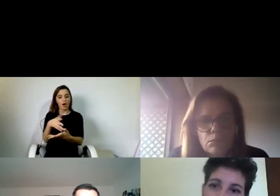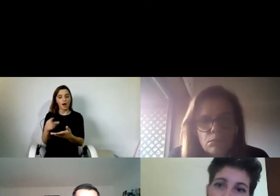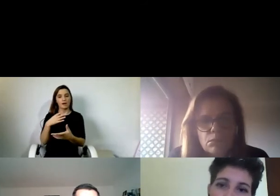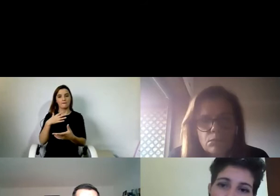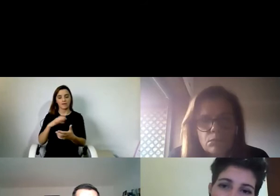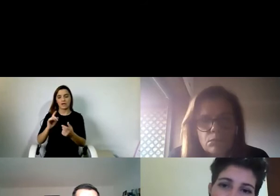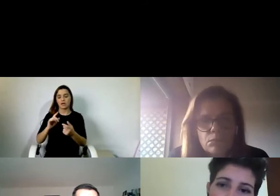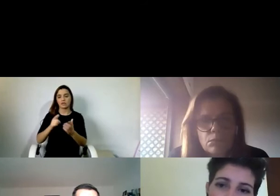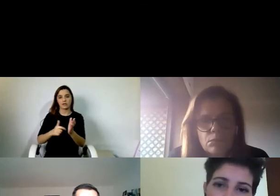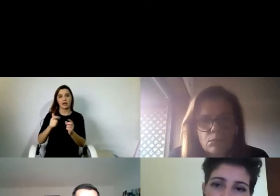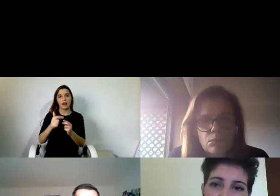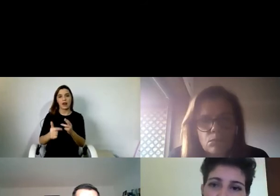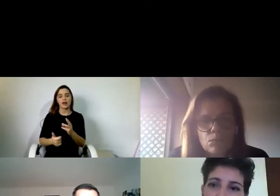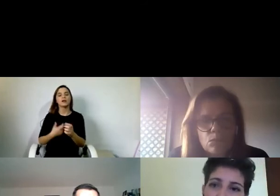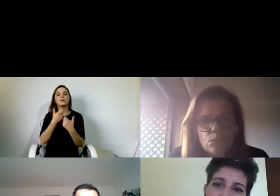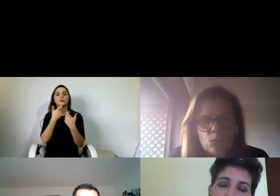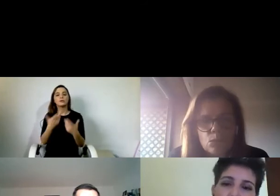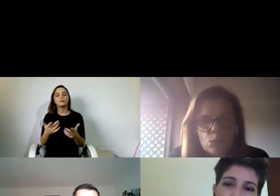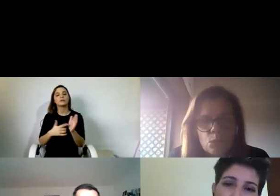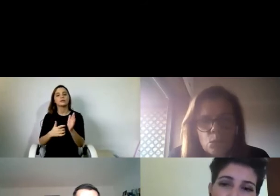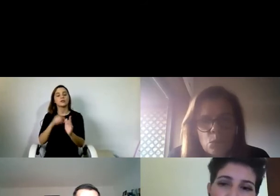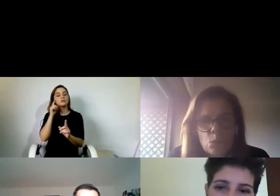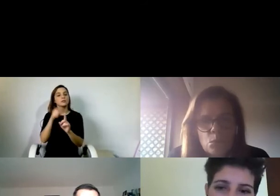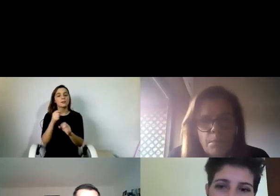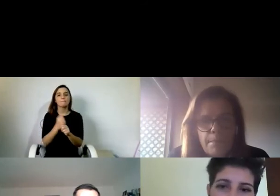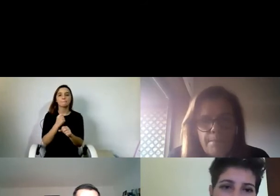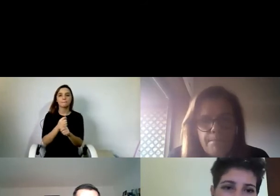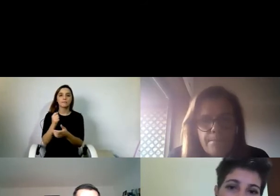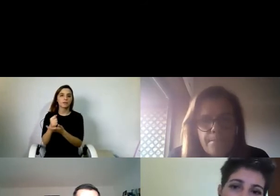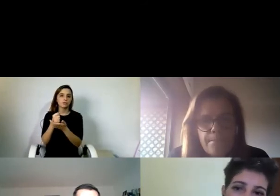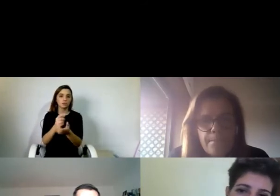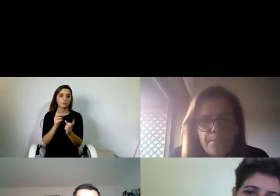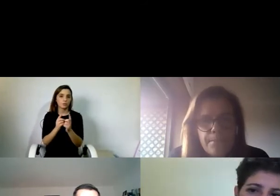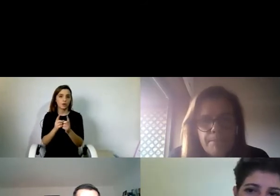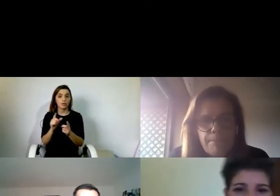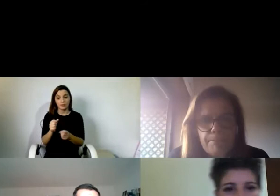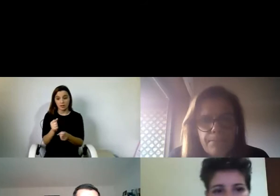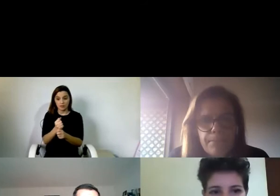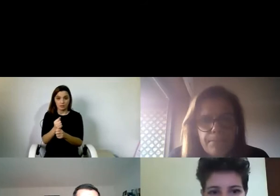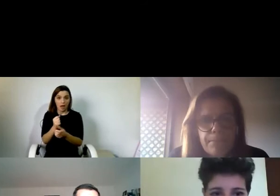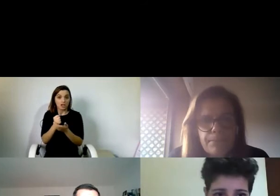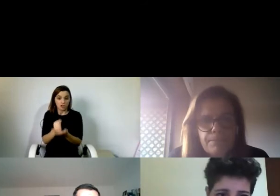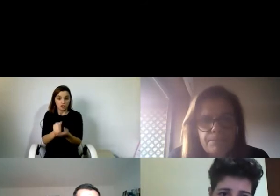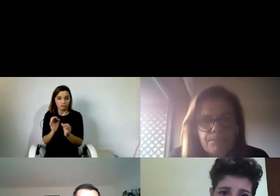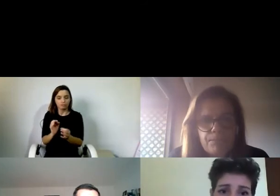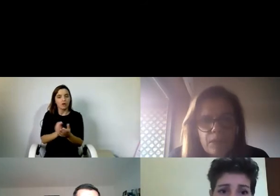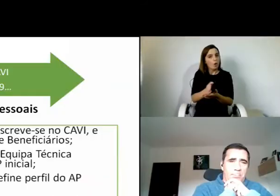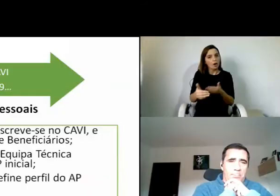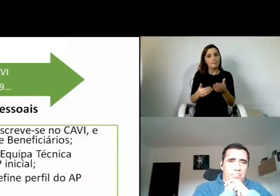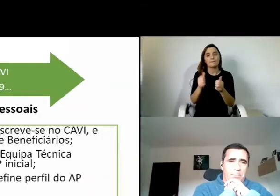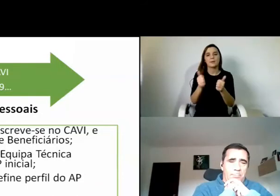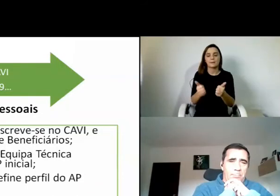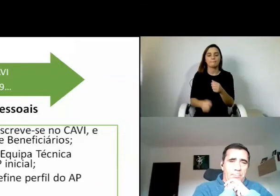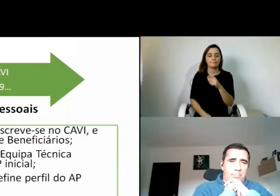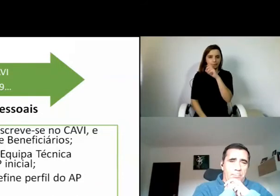o trabalho do assistente pessoal e a assistência pessoal em si corra da melhor forma. Na